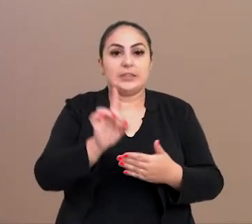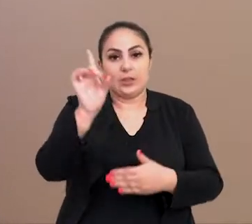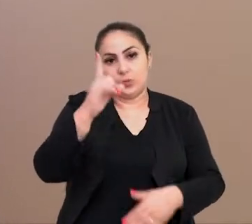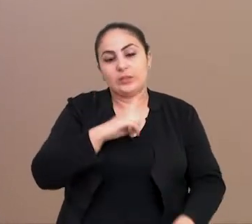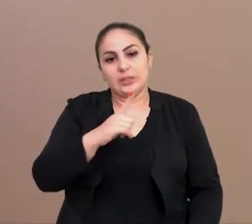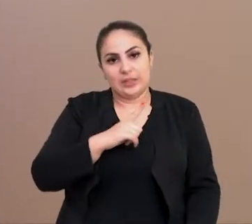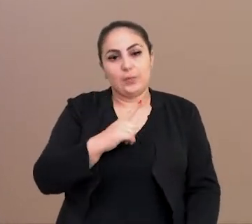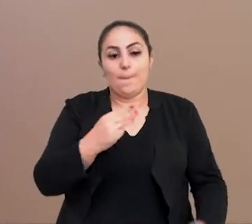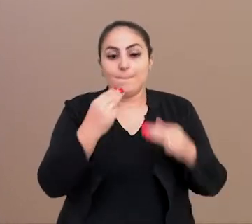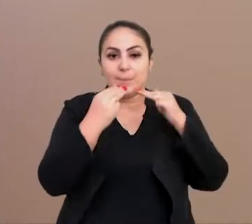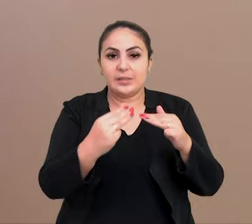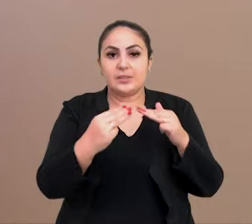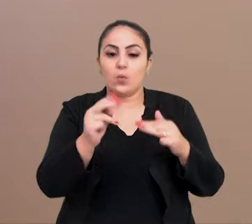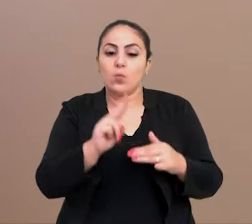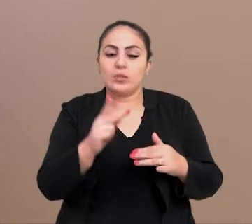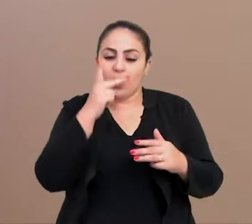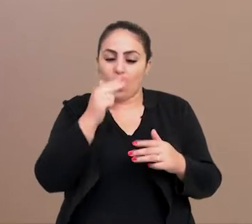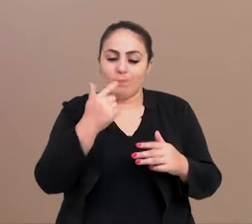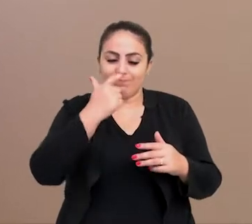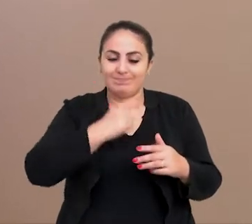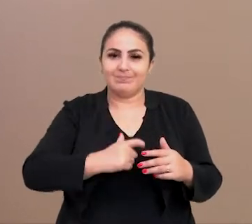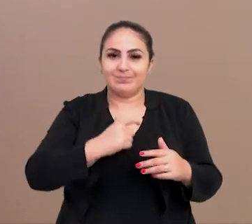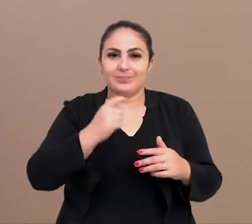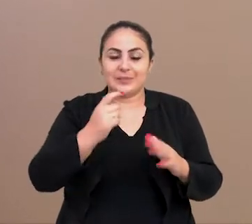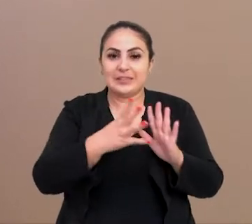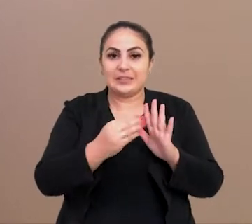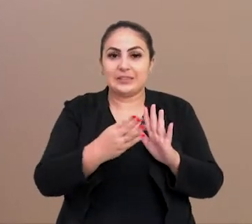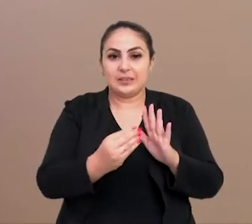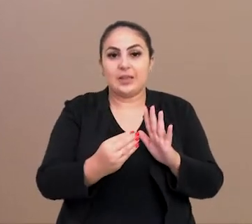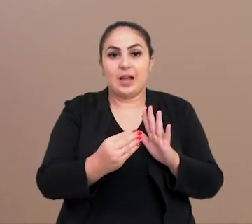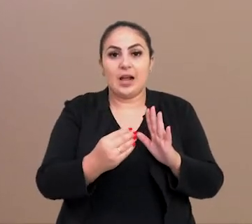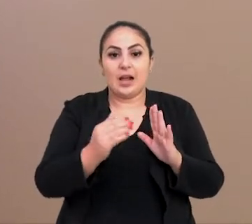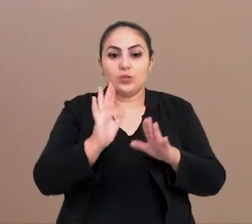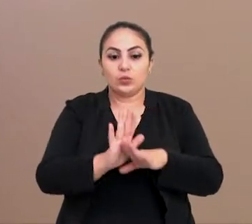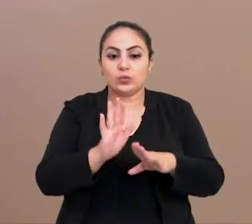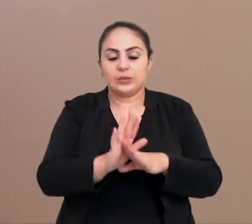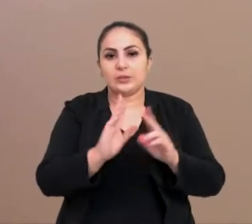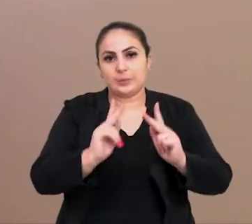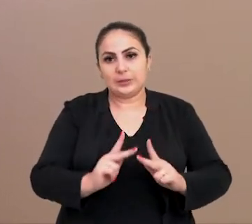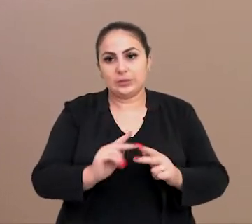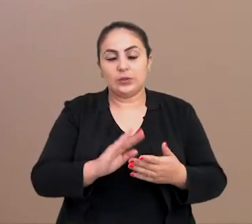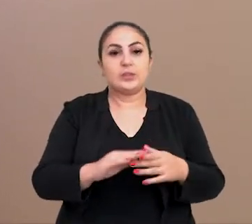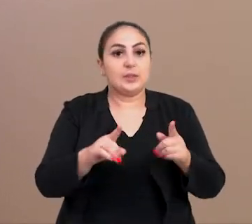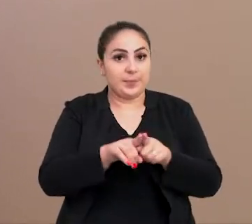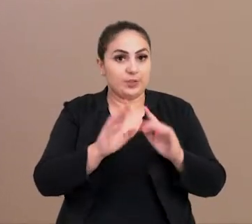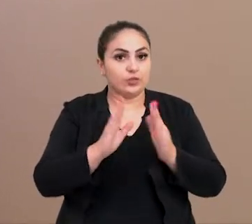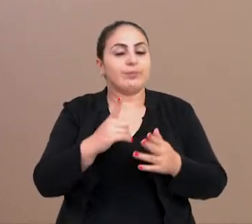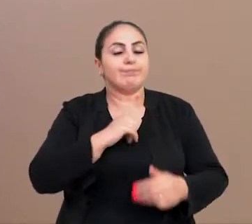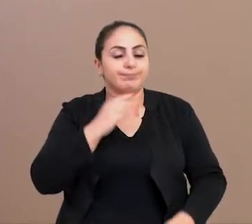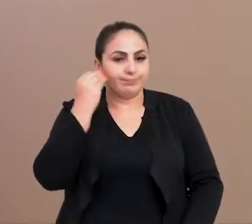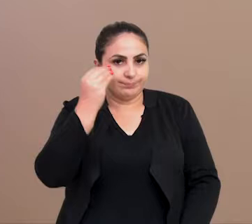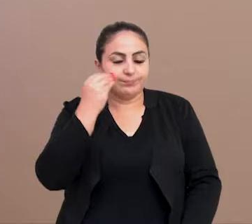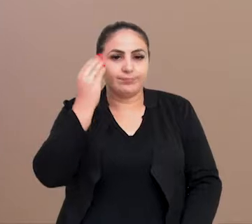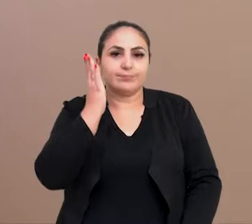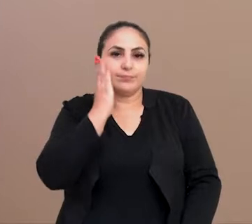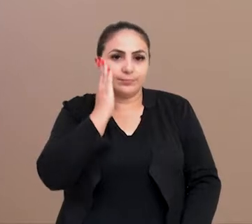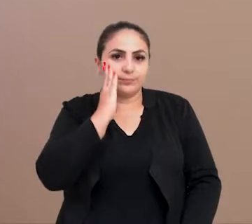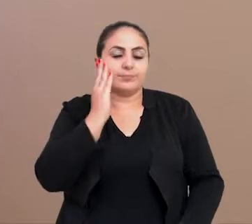tem propósito me usar como instrumento, como ferramenta aqui para estar ajudando, né, os irmãos aqui, que eu também já passei